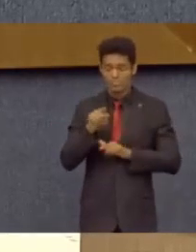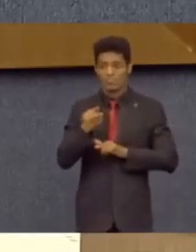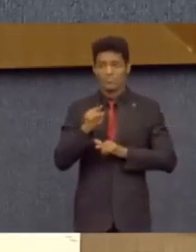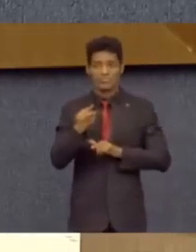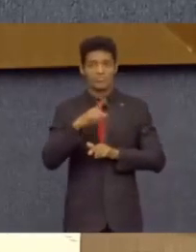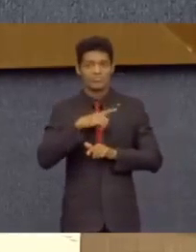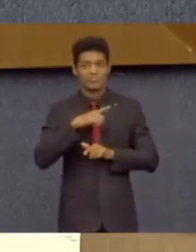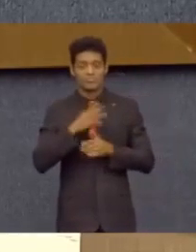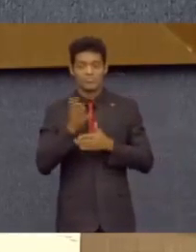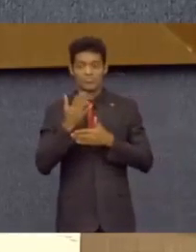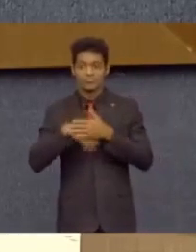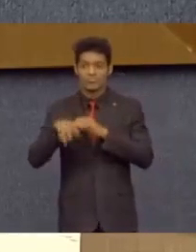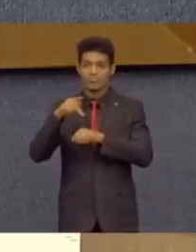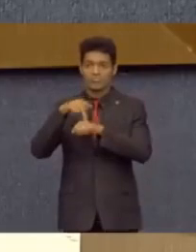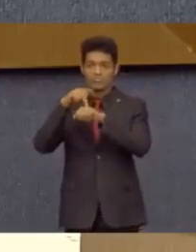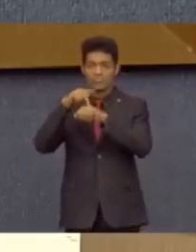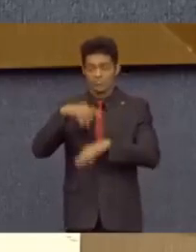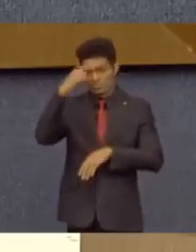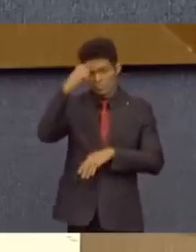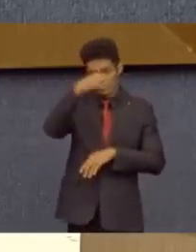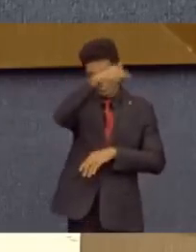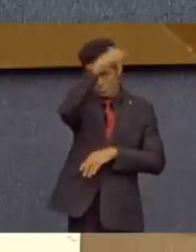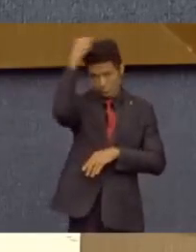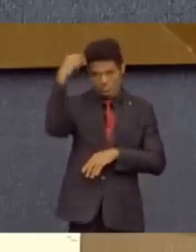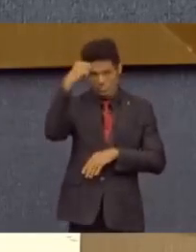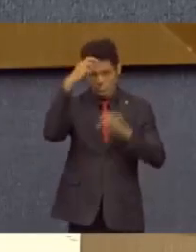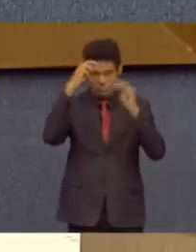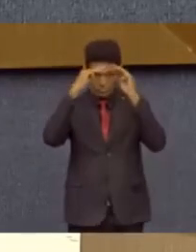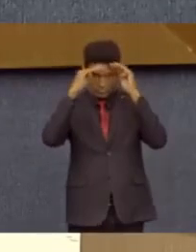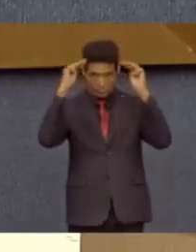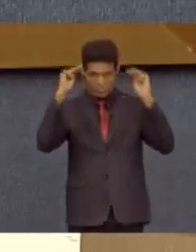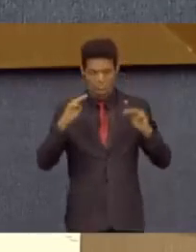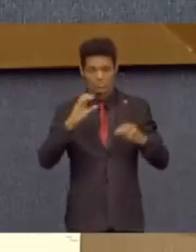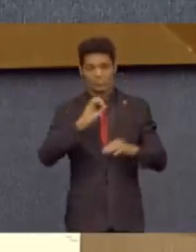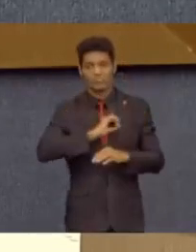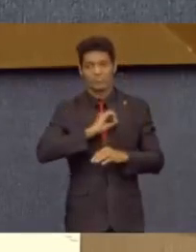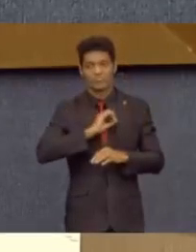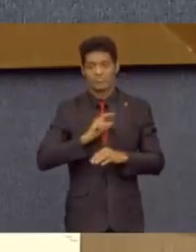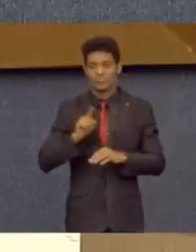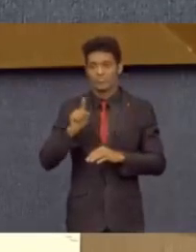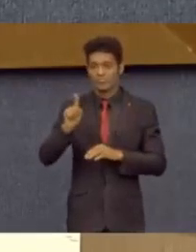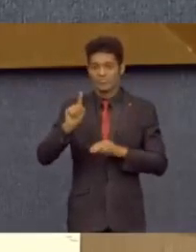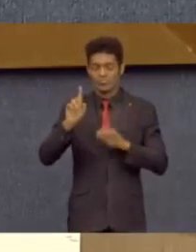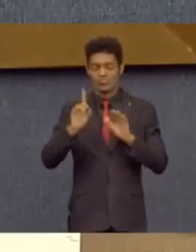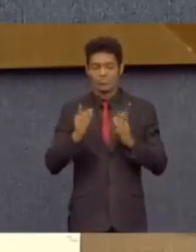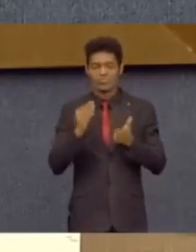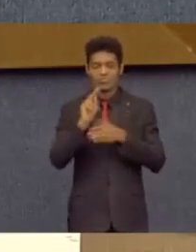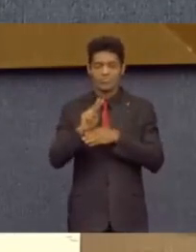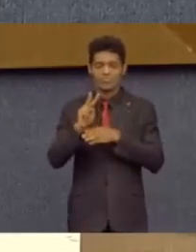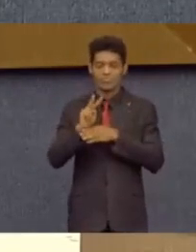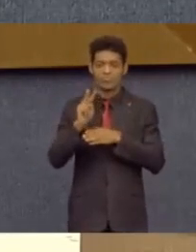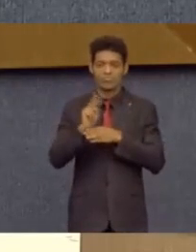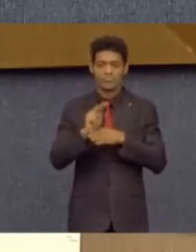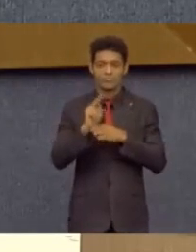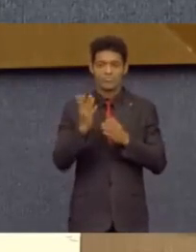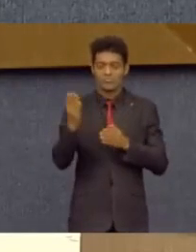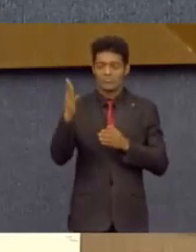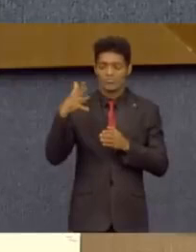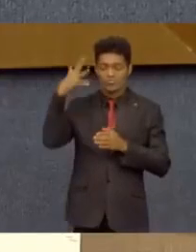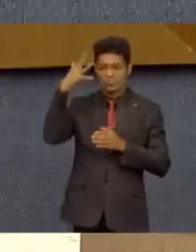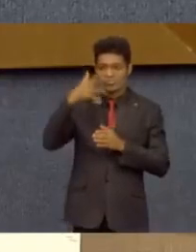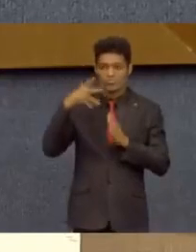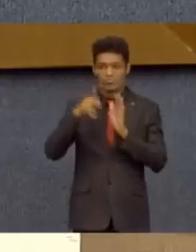Jefferson na paróquia Santa Dulce dos Pobres, um guardião da palavra de Deus. Padre